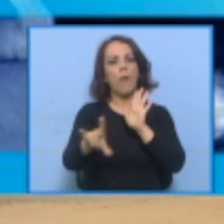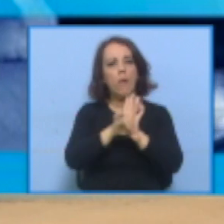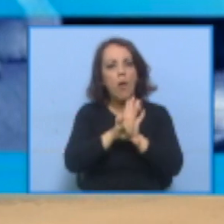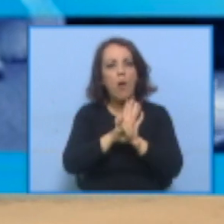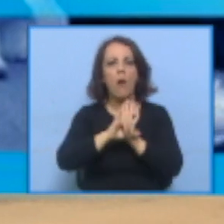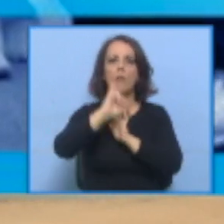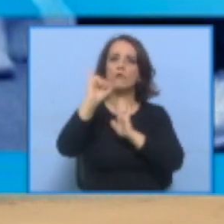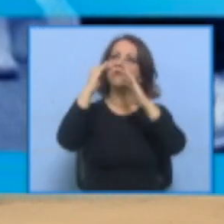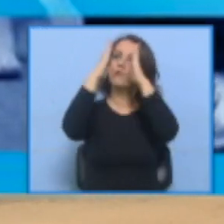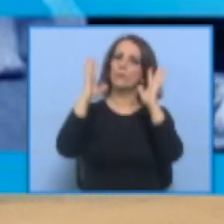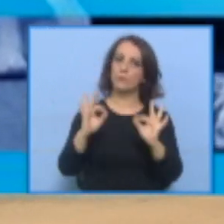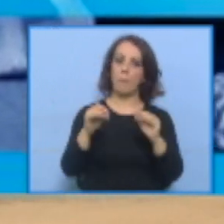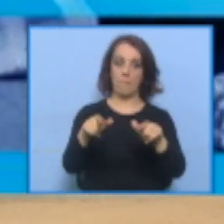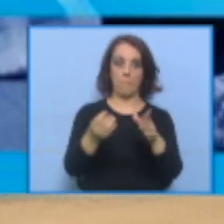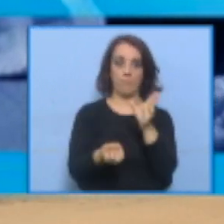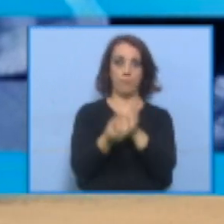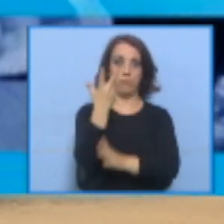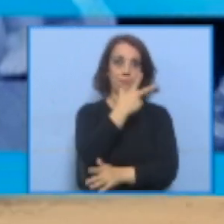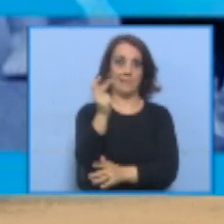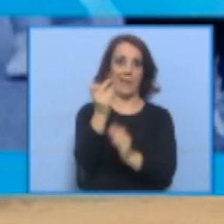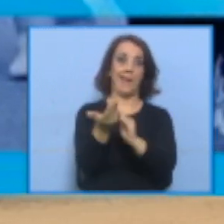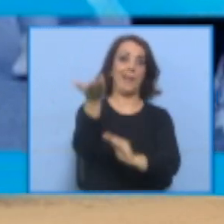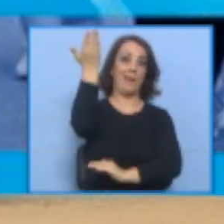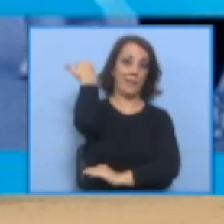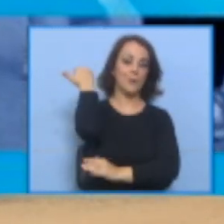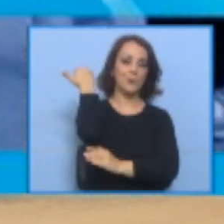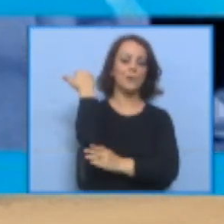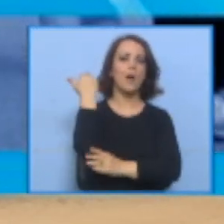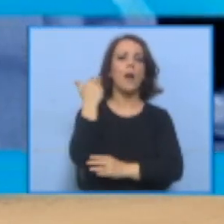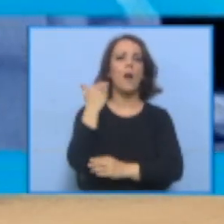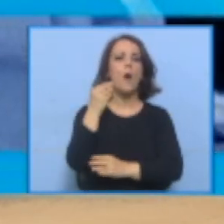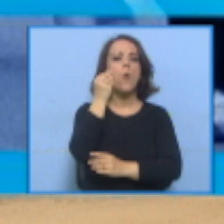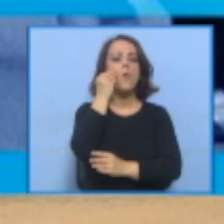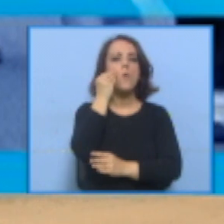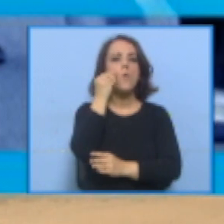institucional. Mas nasceu há 100 anos, não é? Exatamente. E vai se adequando aos novos